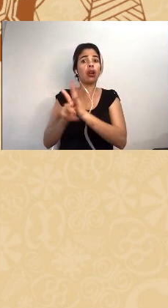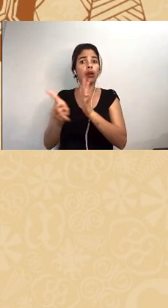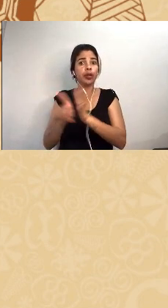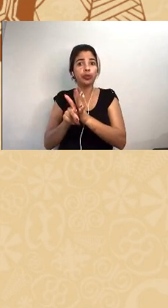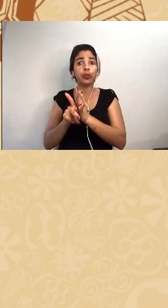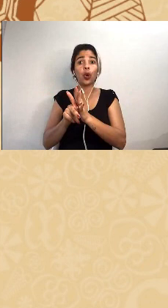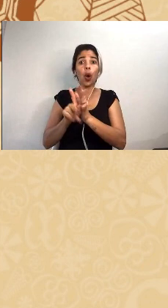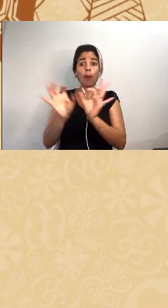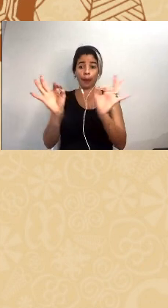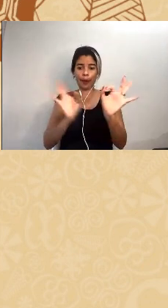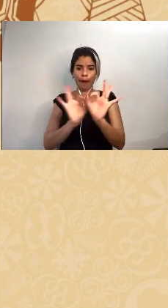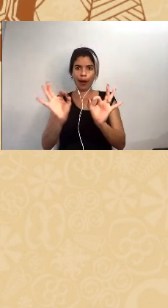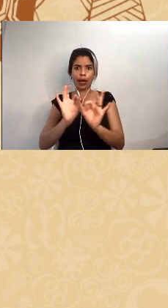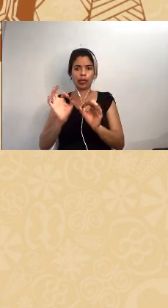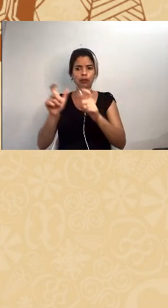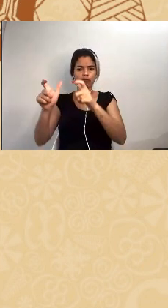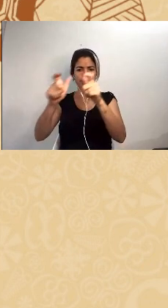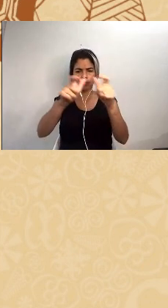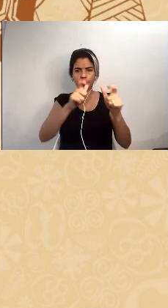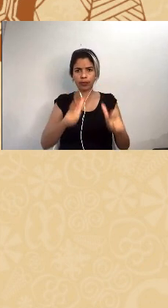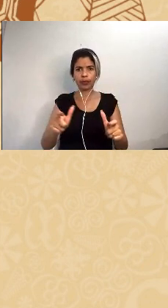revestidas desse lugar,